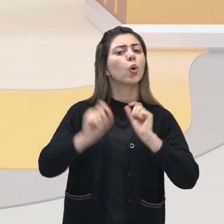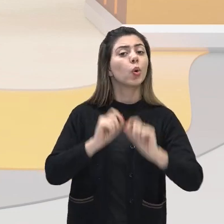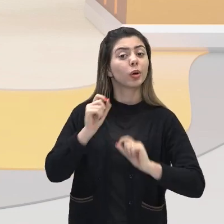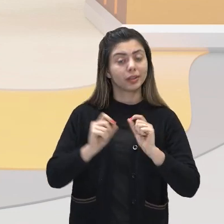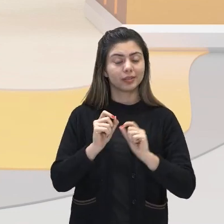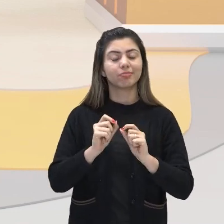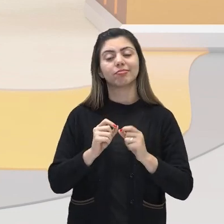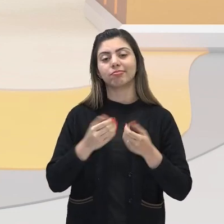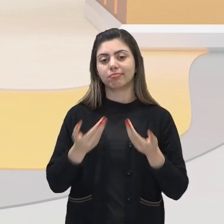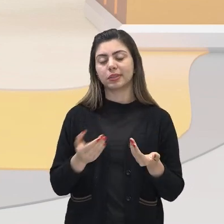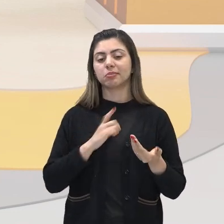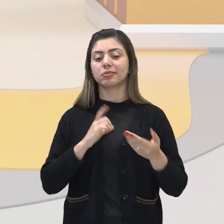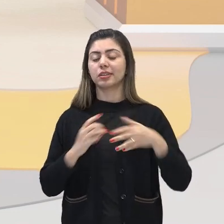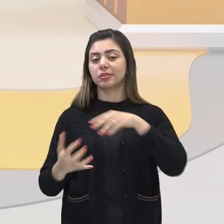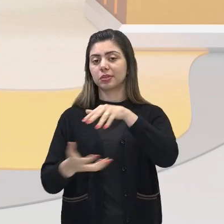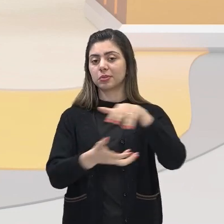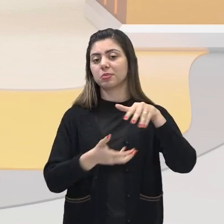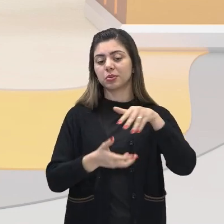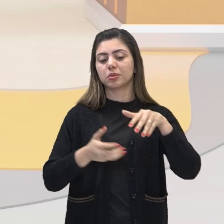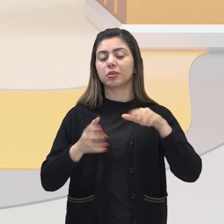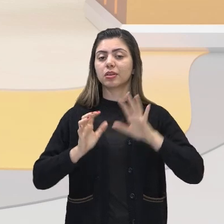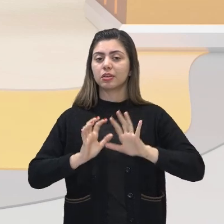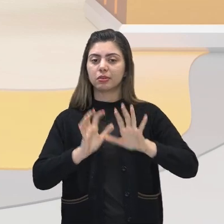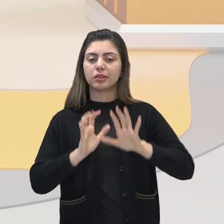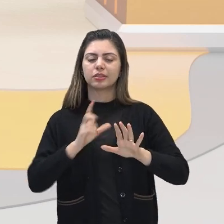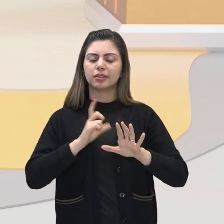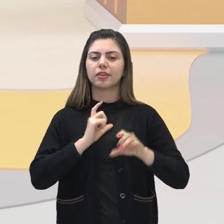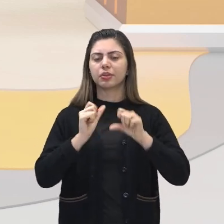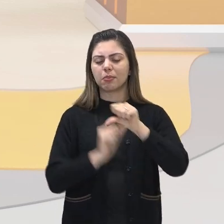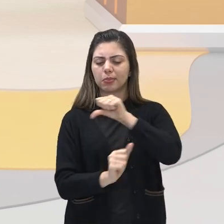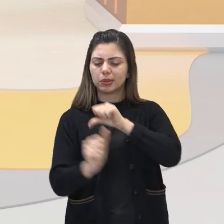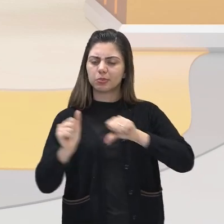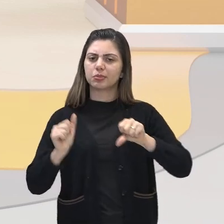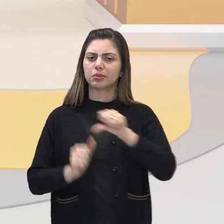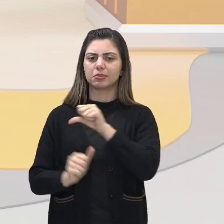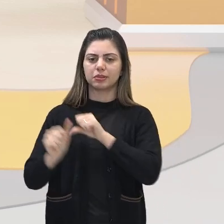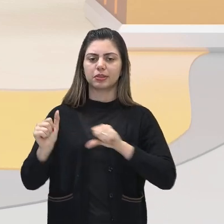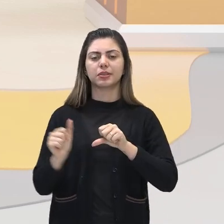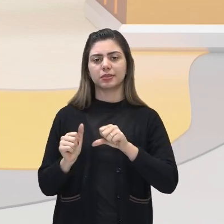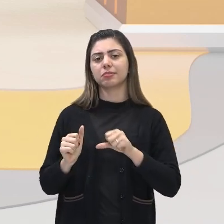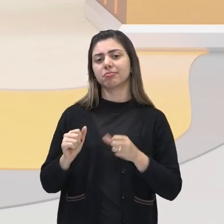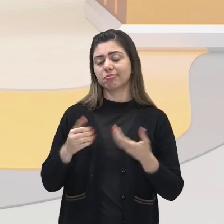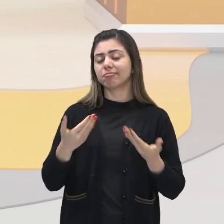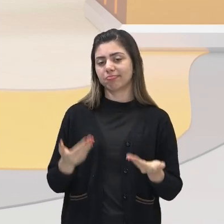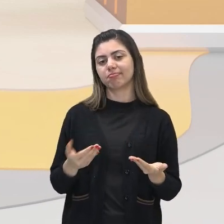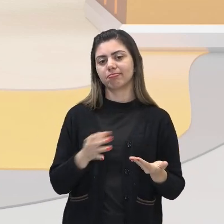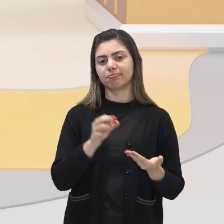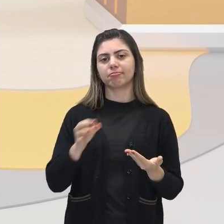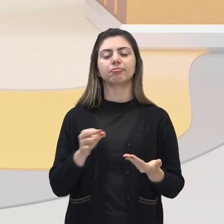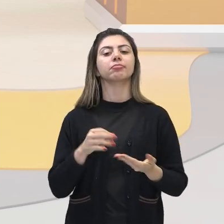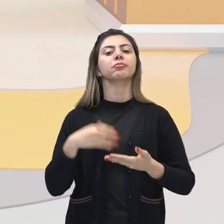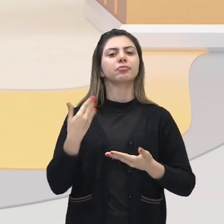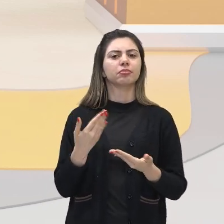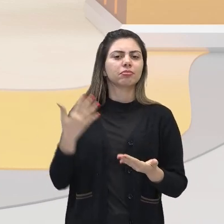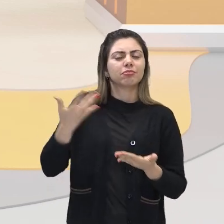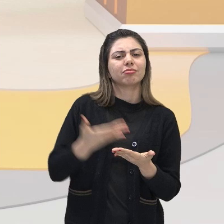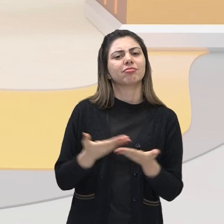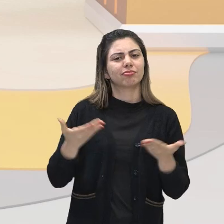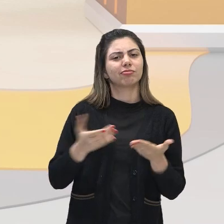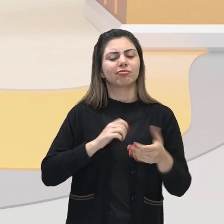resultado sobre o mundo, tá? O mundo estava em constante processo de transformação. Está, né? Em constante processo